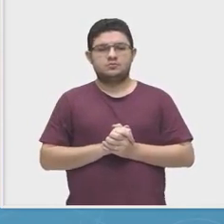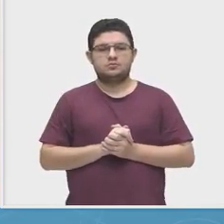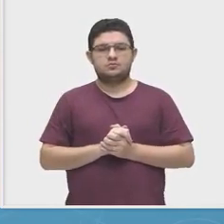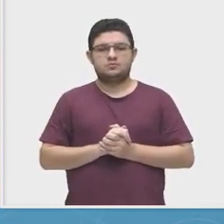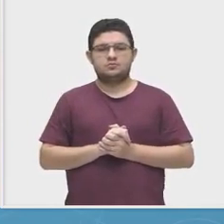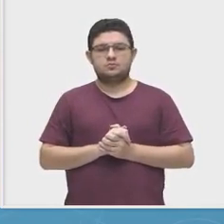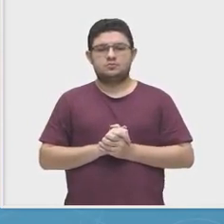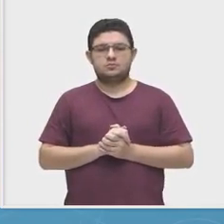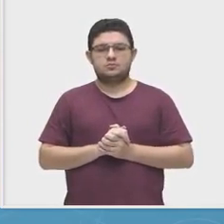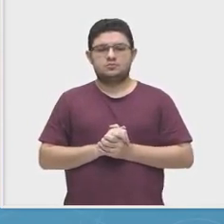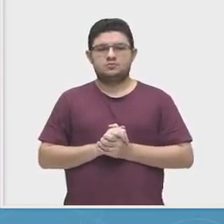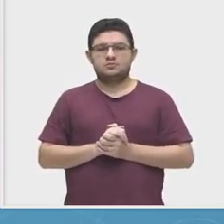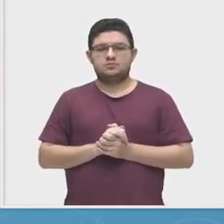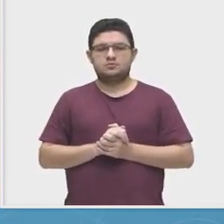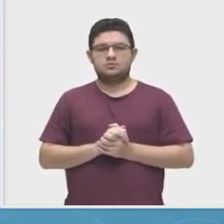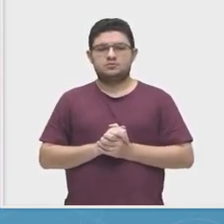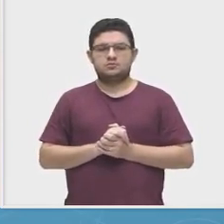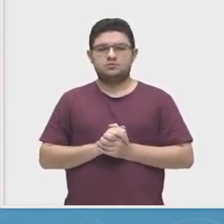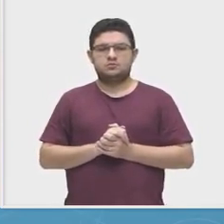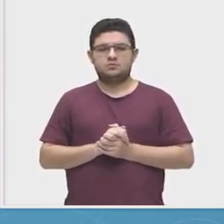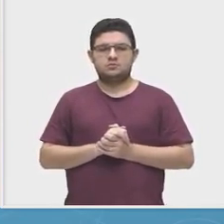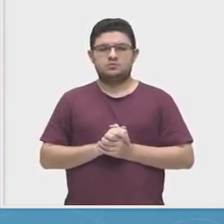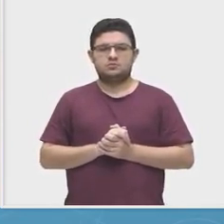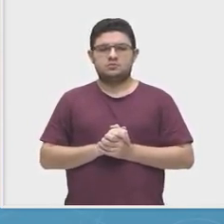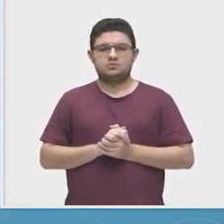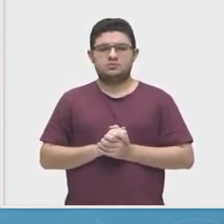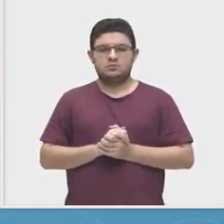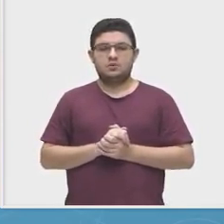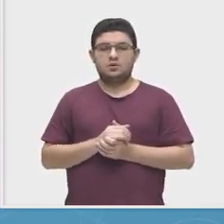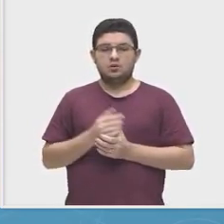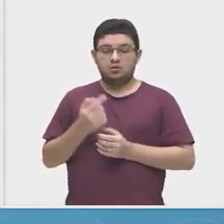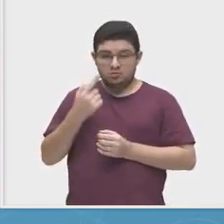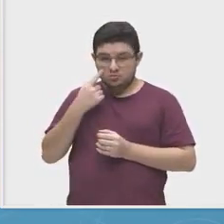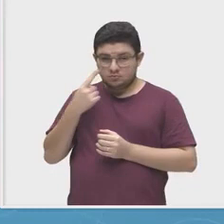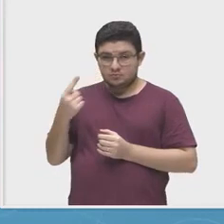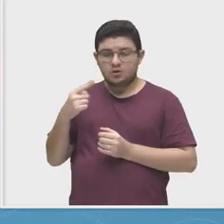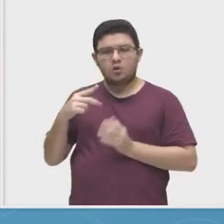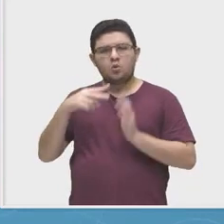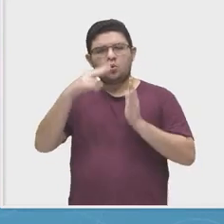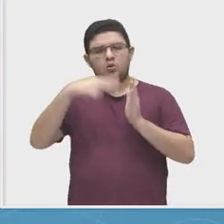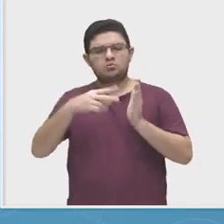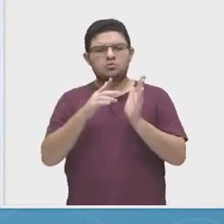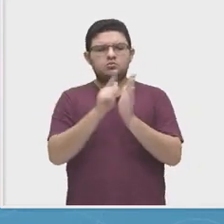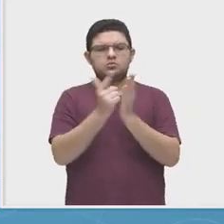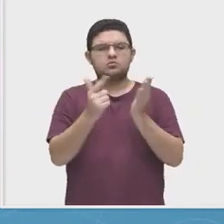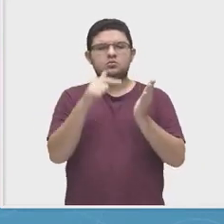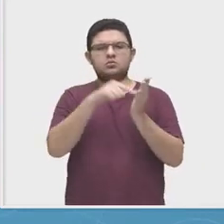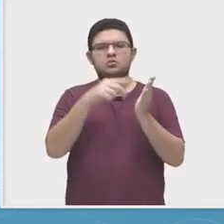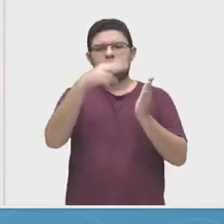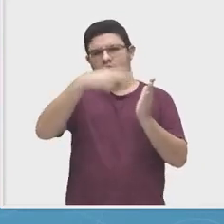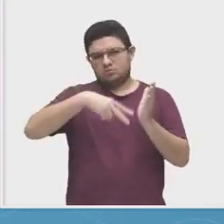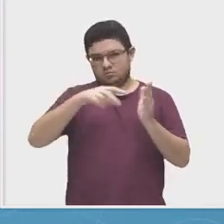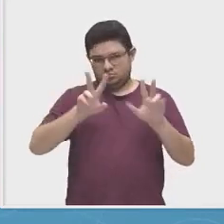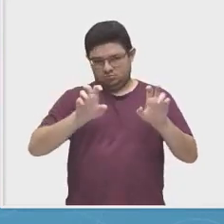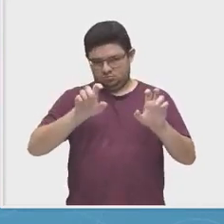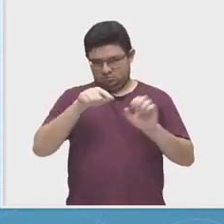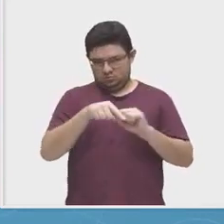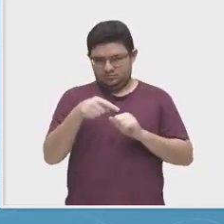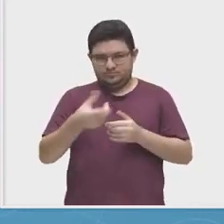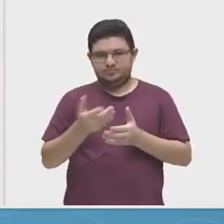read about it on the newspaper. Né? Eu li sobre isso no jornal. Então, repare que